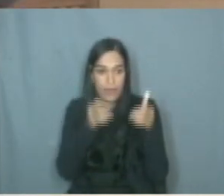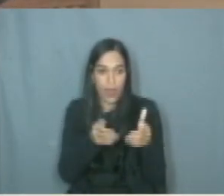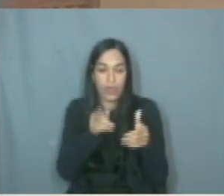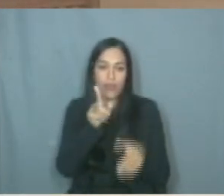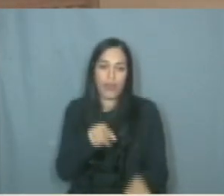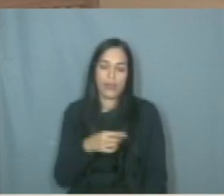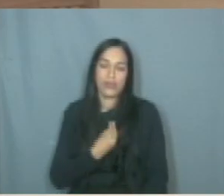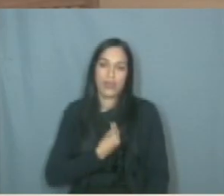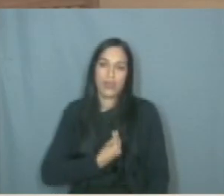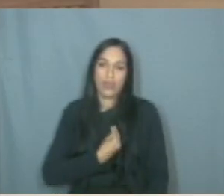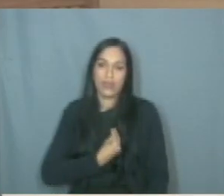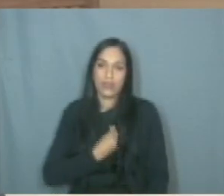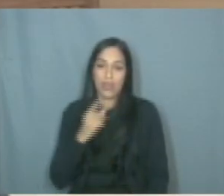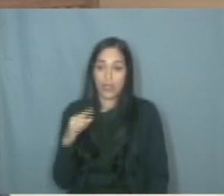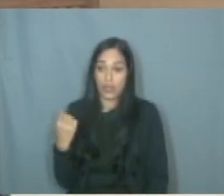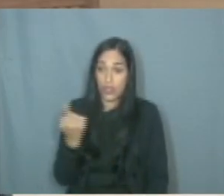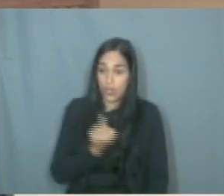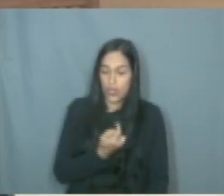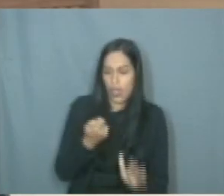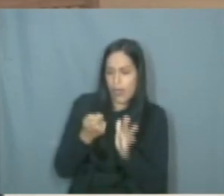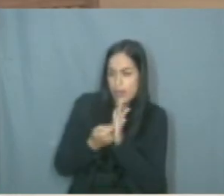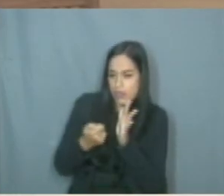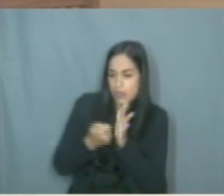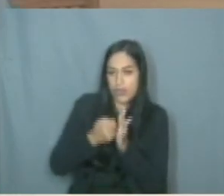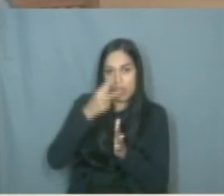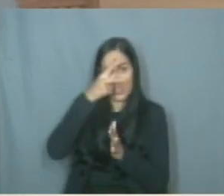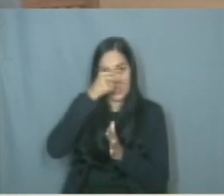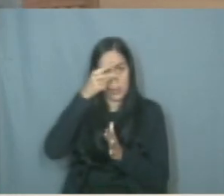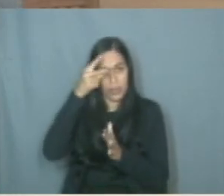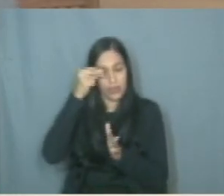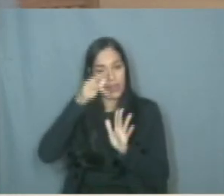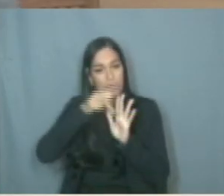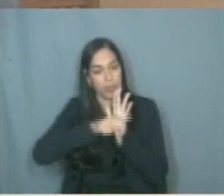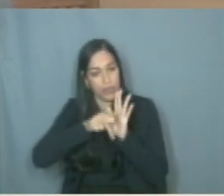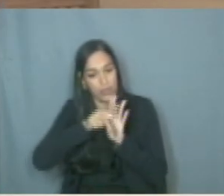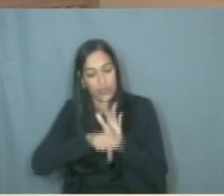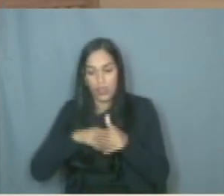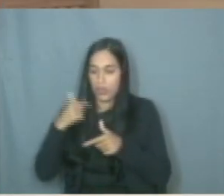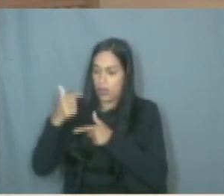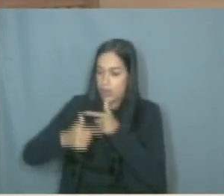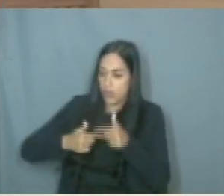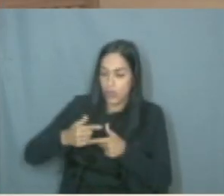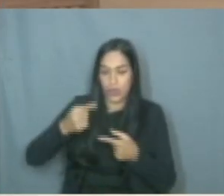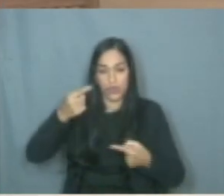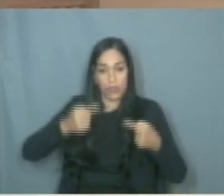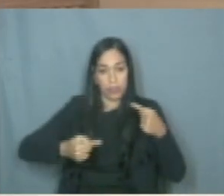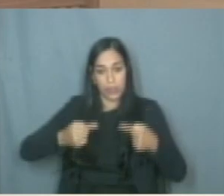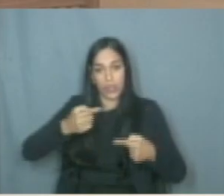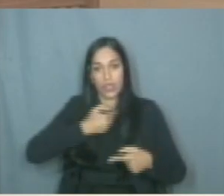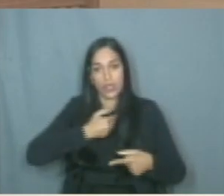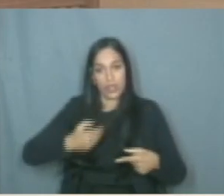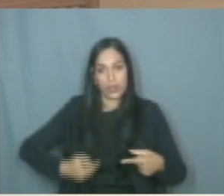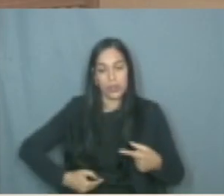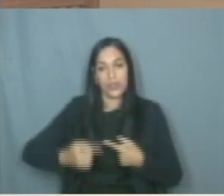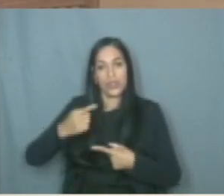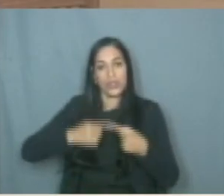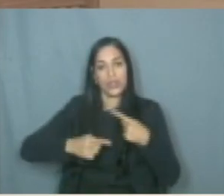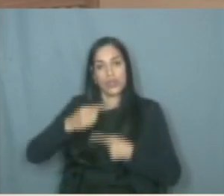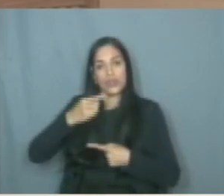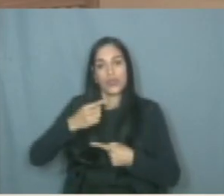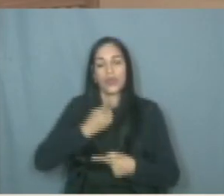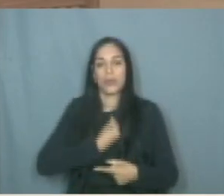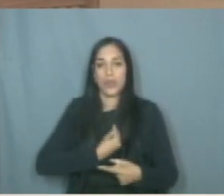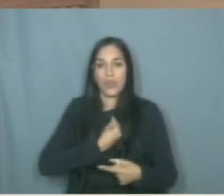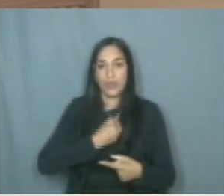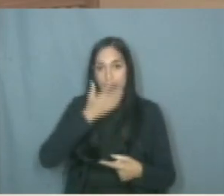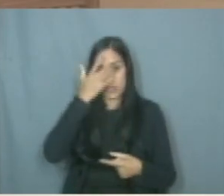realidade e que nós possamos exigir da Prefeitura projetos, ações, políticas públicas que transformem a